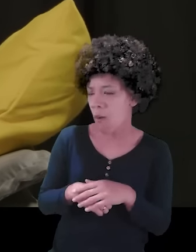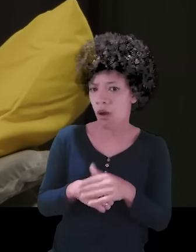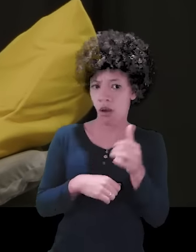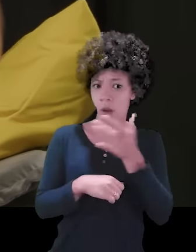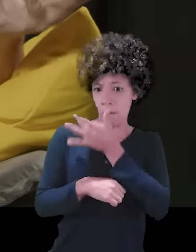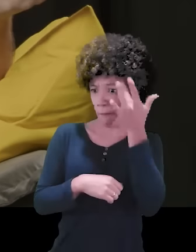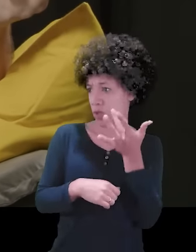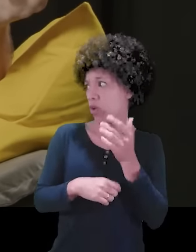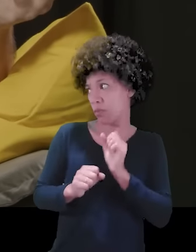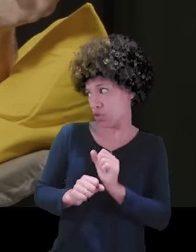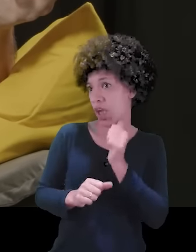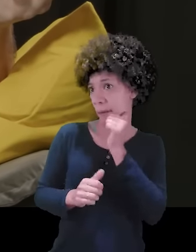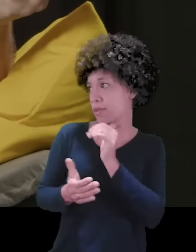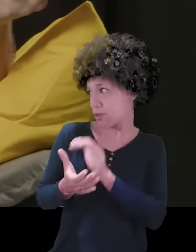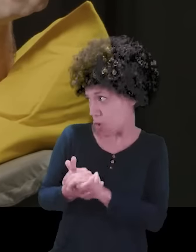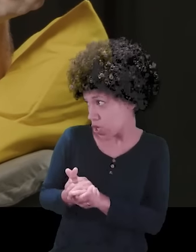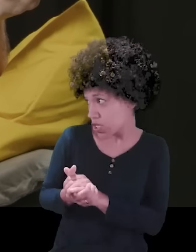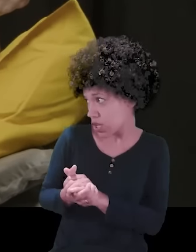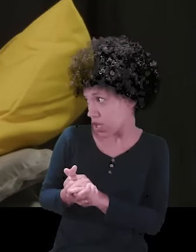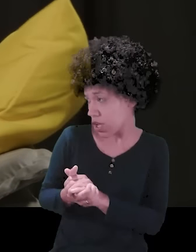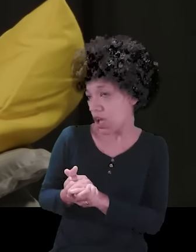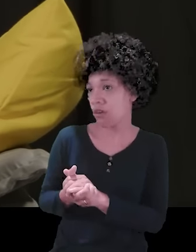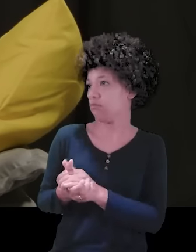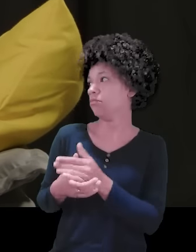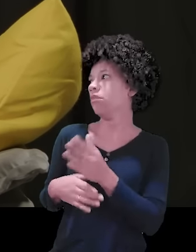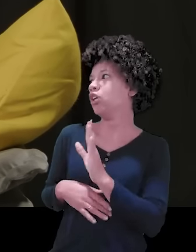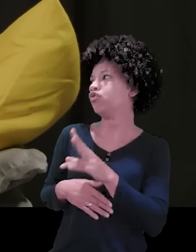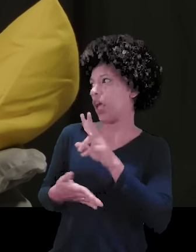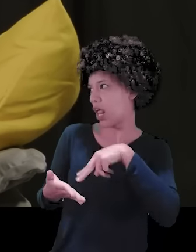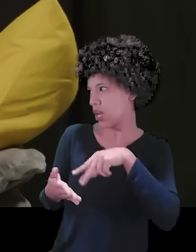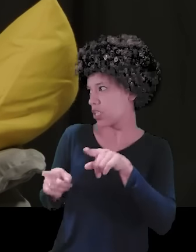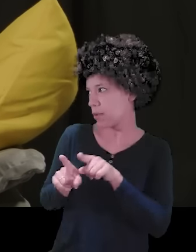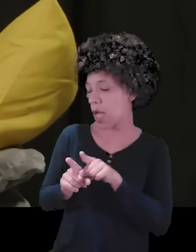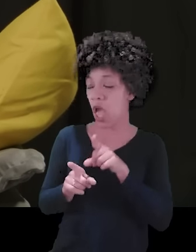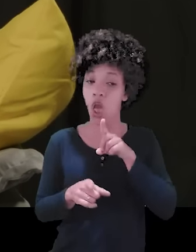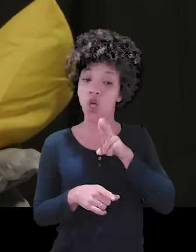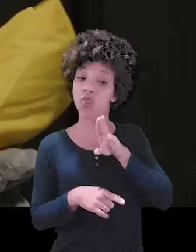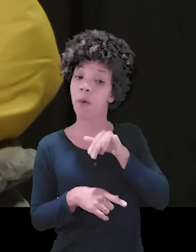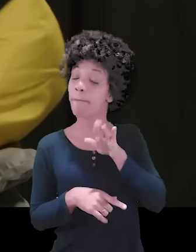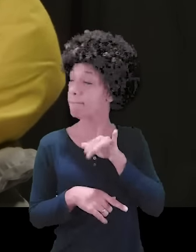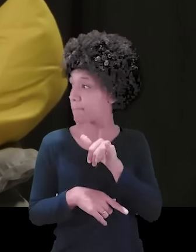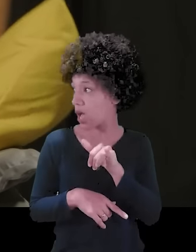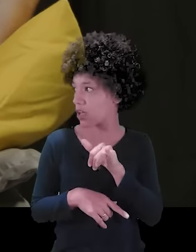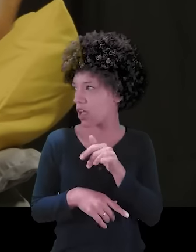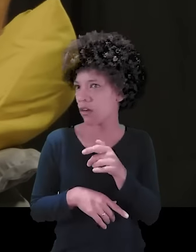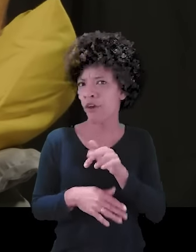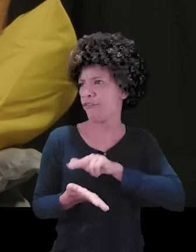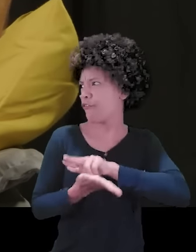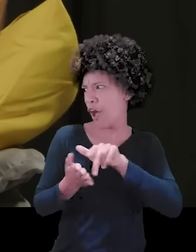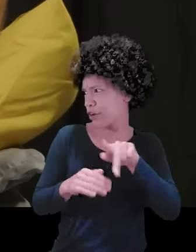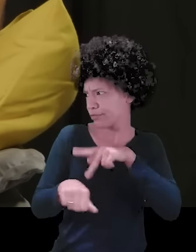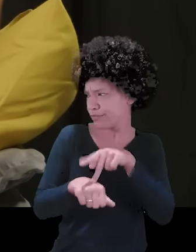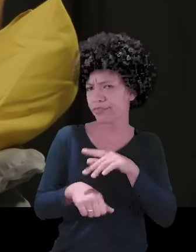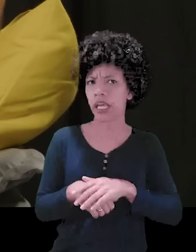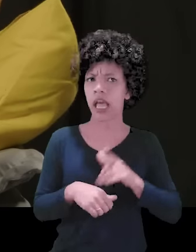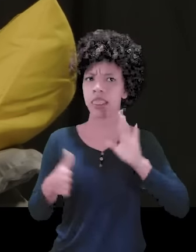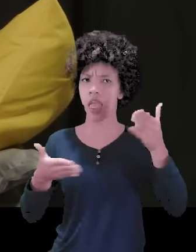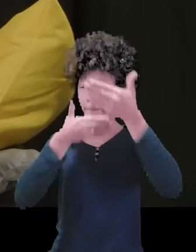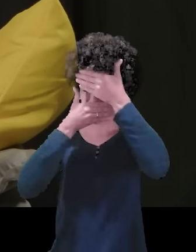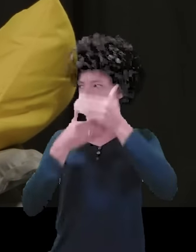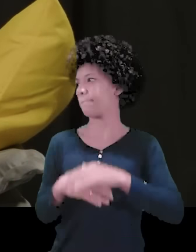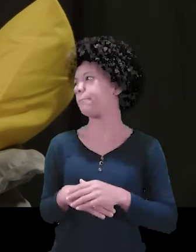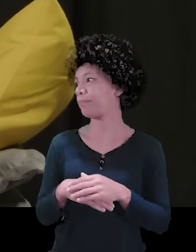uma pessoa que poder ser minha esposa porque lá Inclusive eu já li sobre isso assim do bairro do pai não vários lugares né que tem a busca